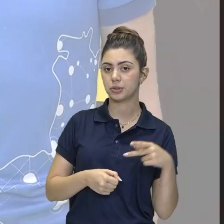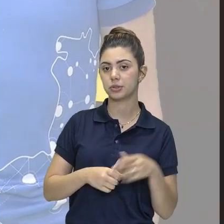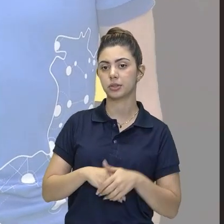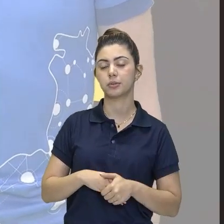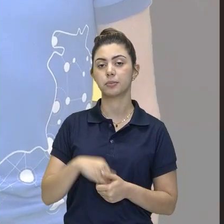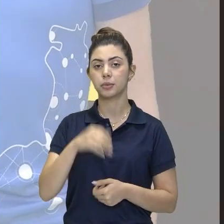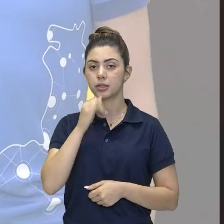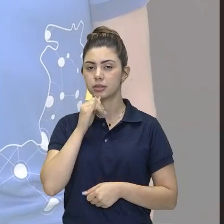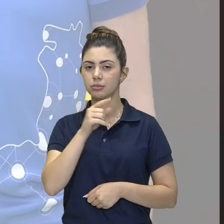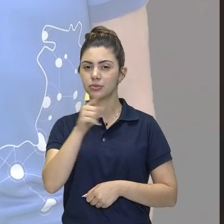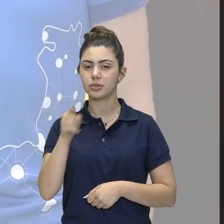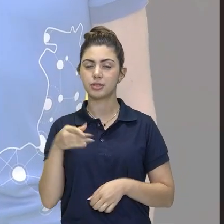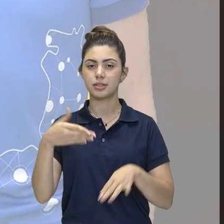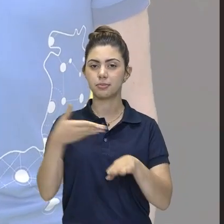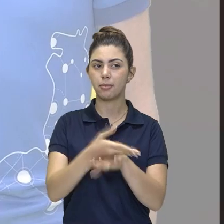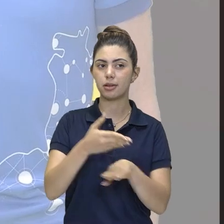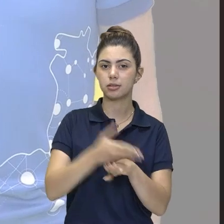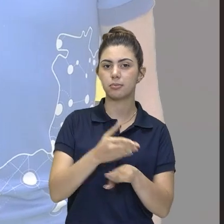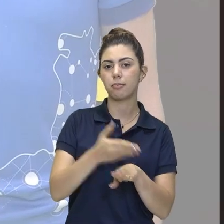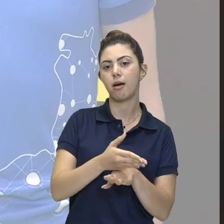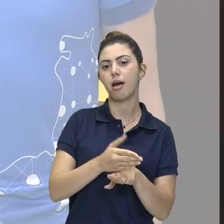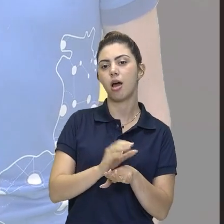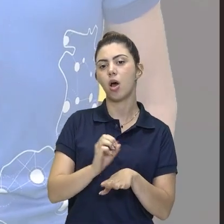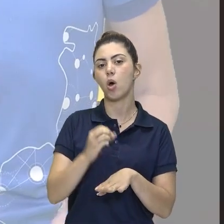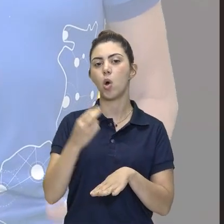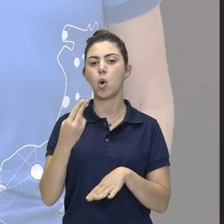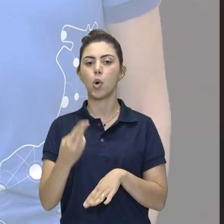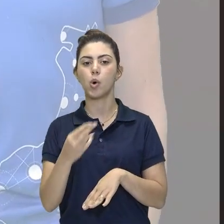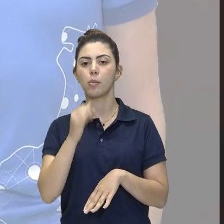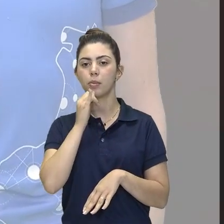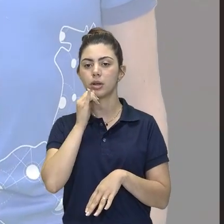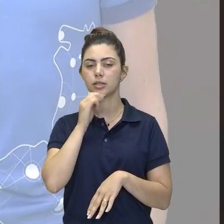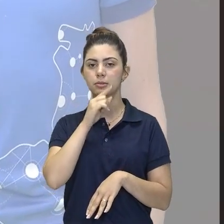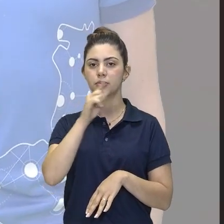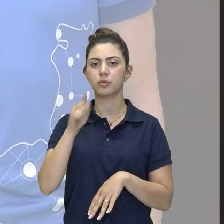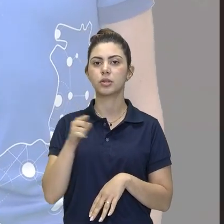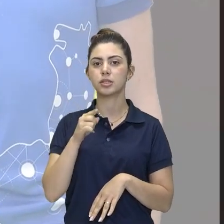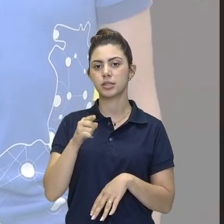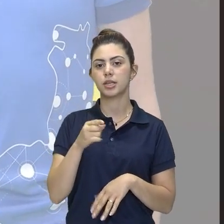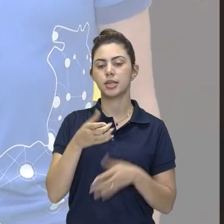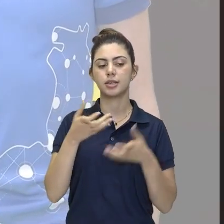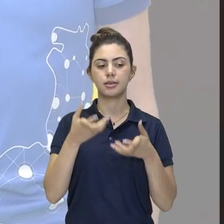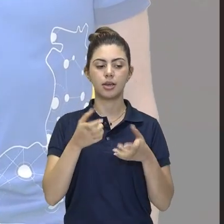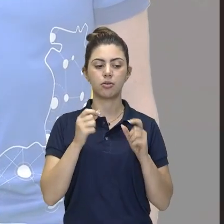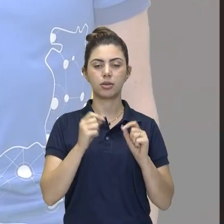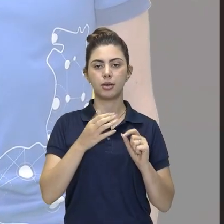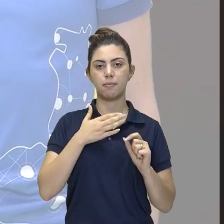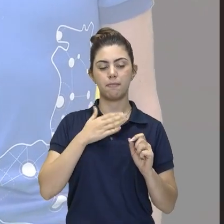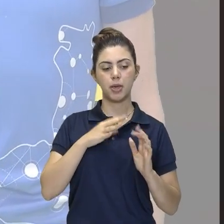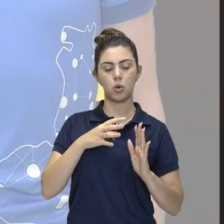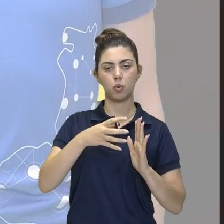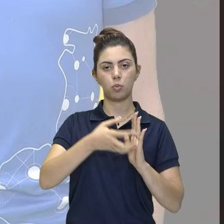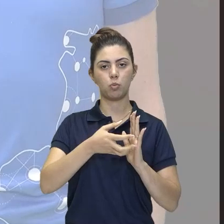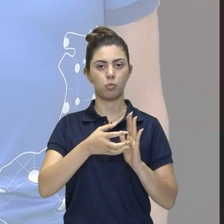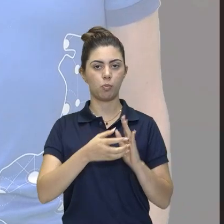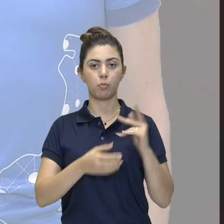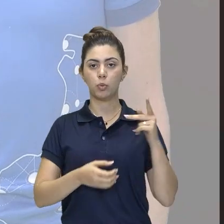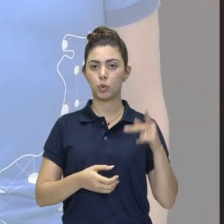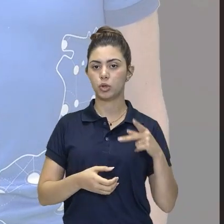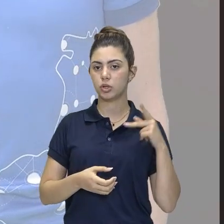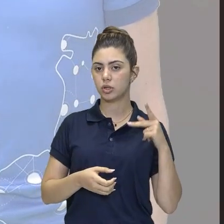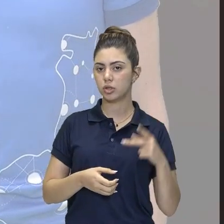vai participar, quando você vai reivindicar algo em favor da sua coletividade, da